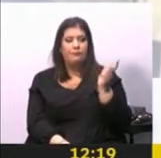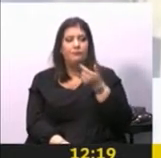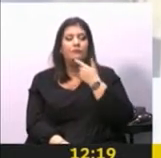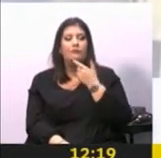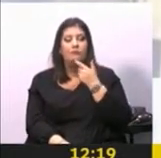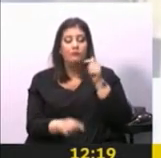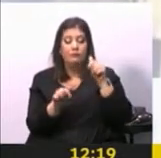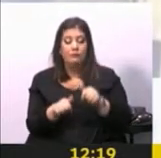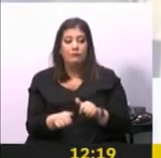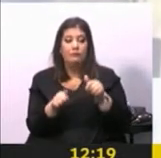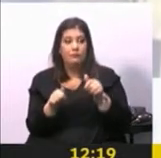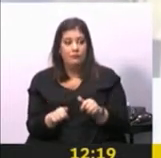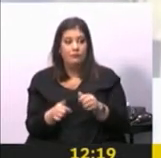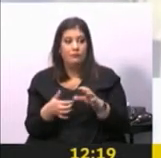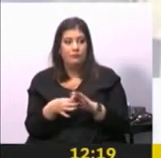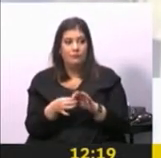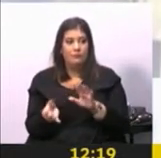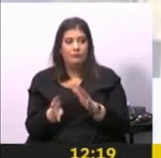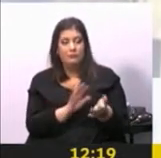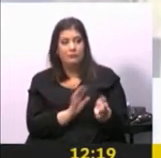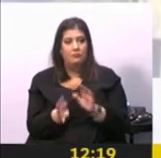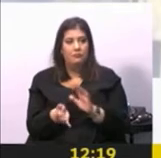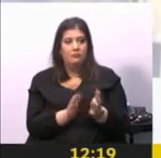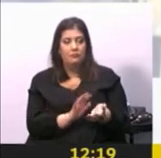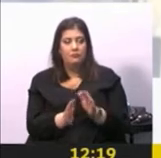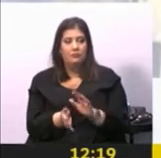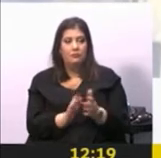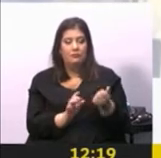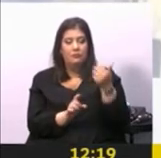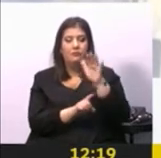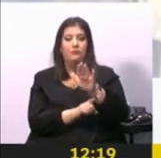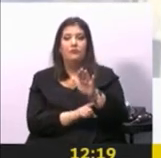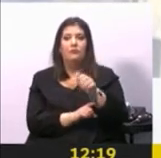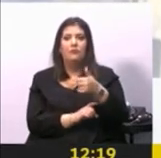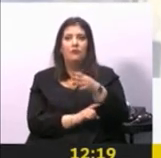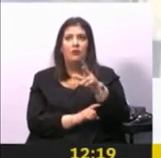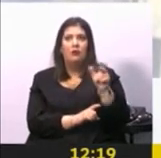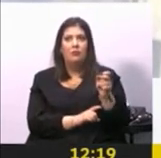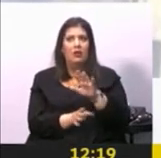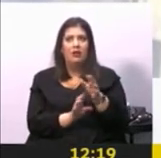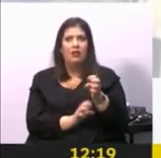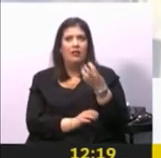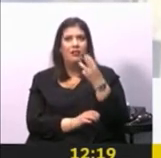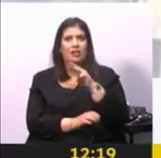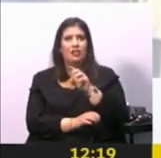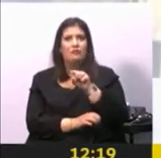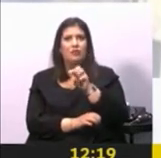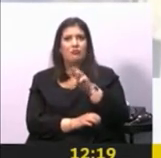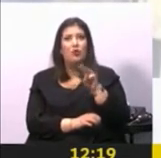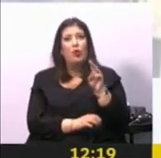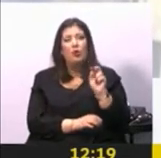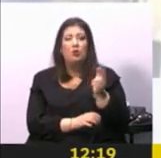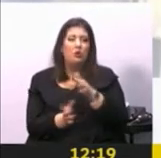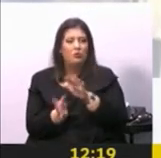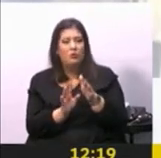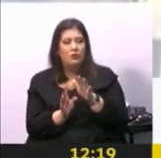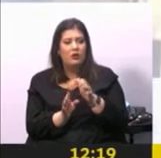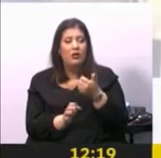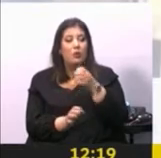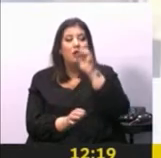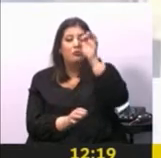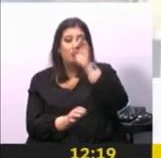em dia, cerca de a exposição do BESA era cerca de mais de 3 mil milhões de euros, representava cerca de 50%